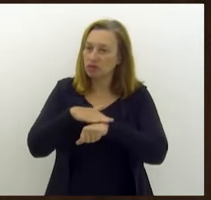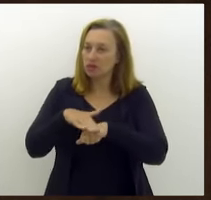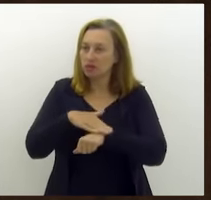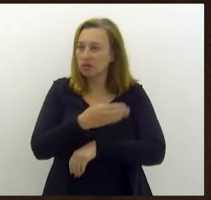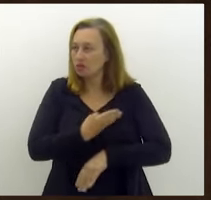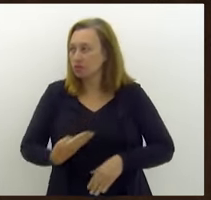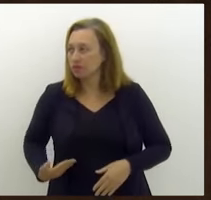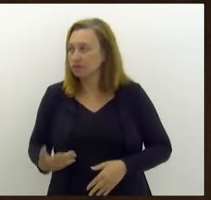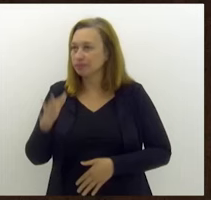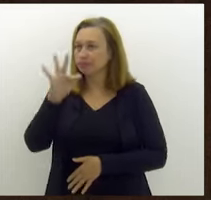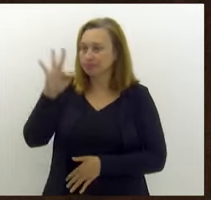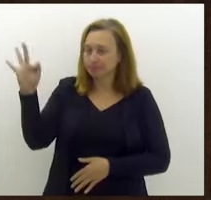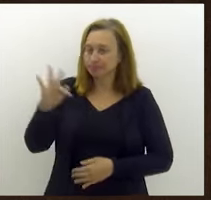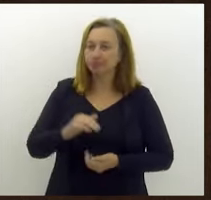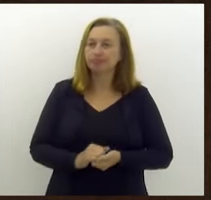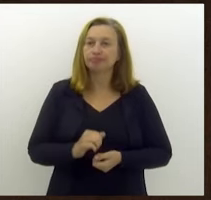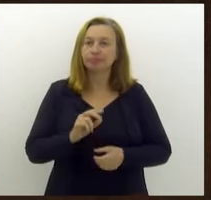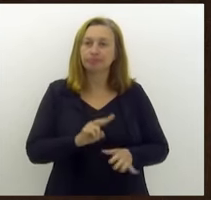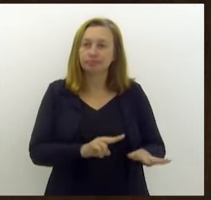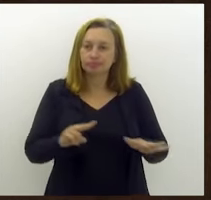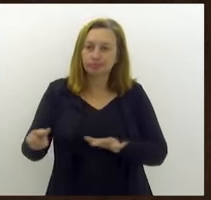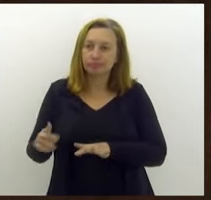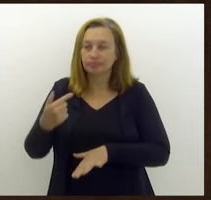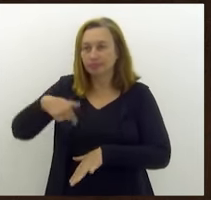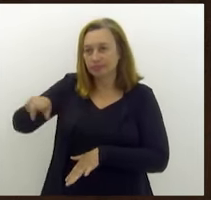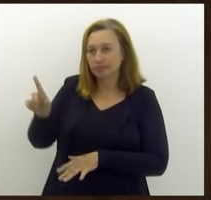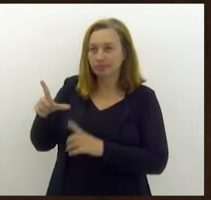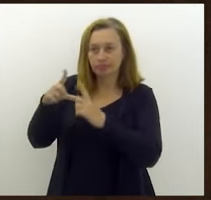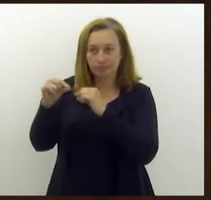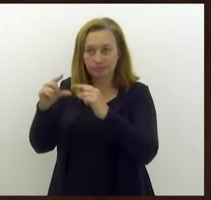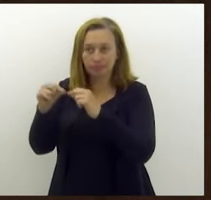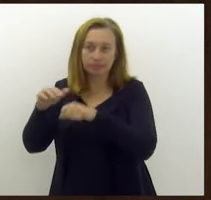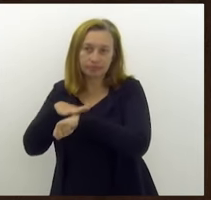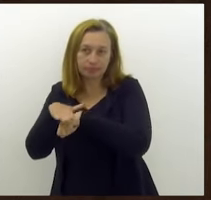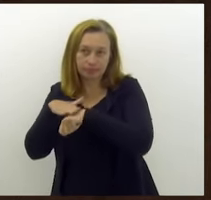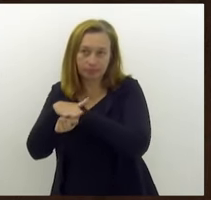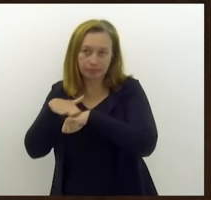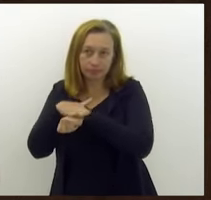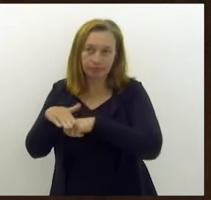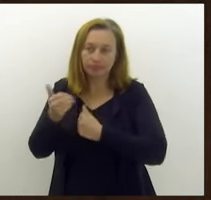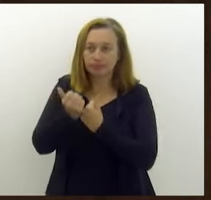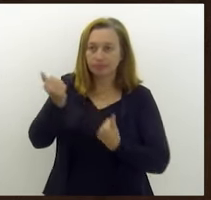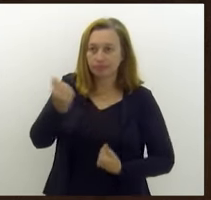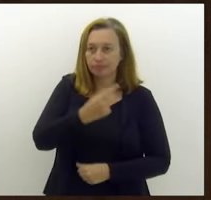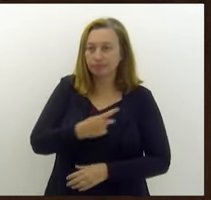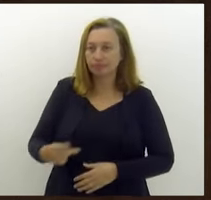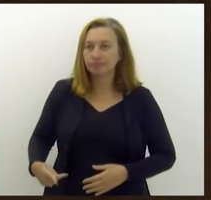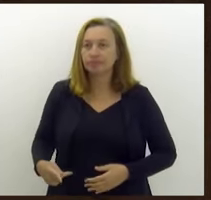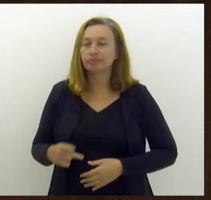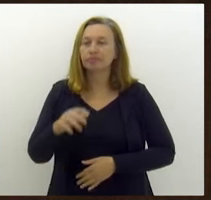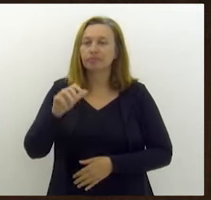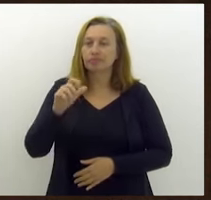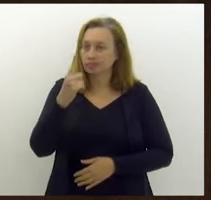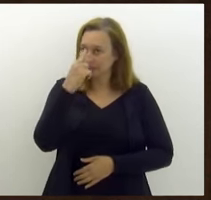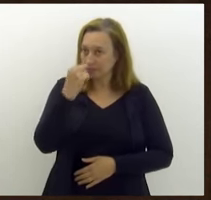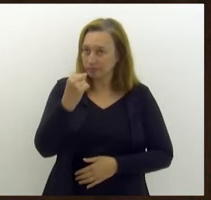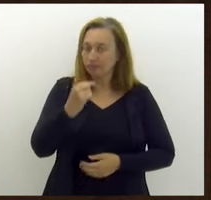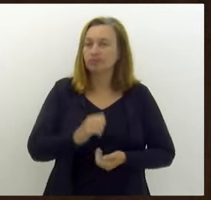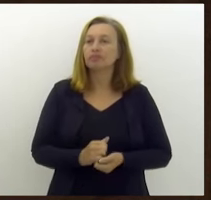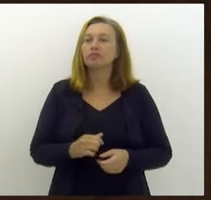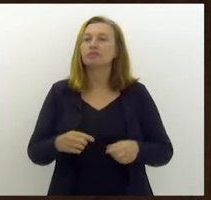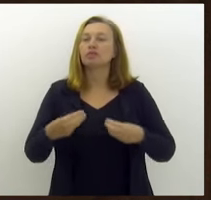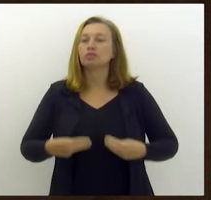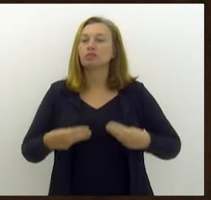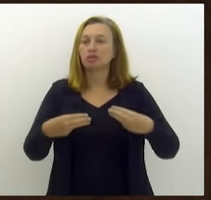tá aqui à disposição semana que vem iremos a Brasília conversaremos com o vice-presidente alkem e com o ministro da